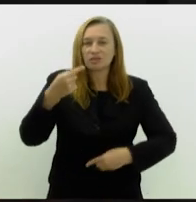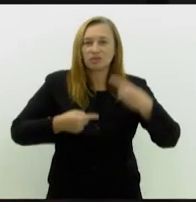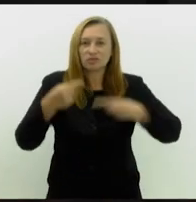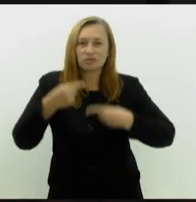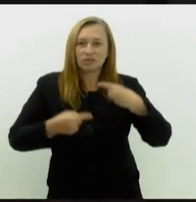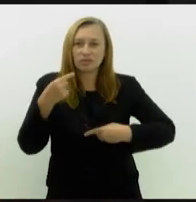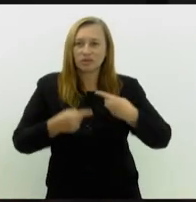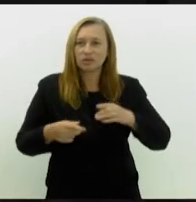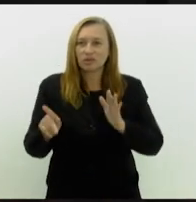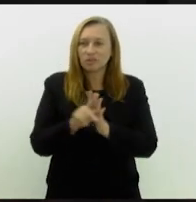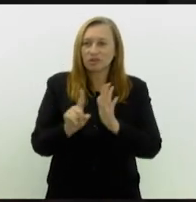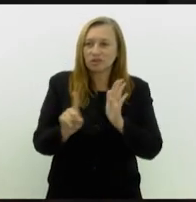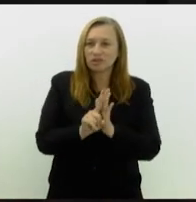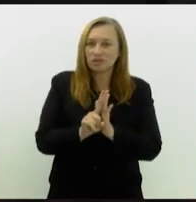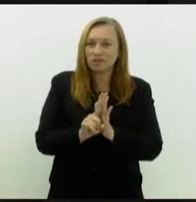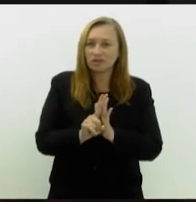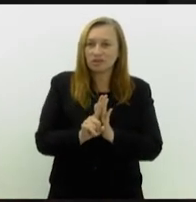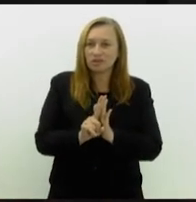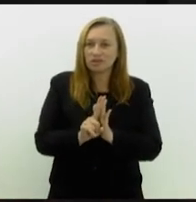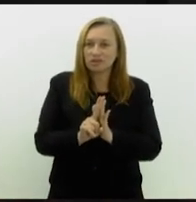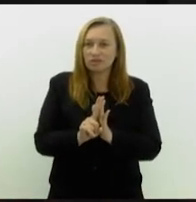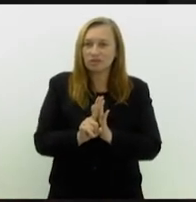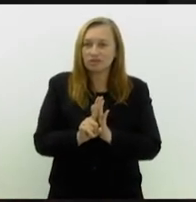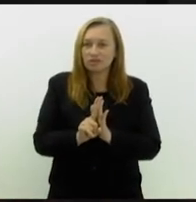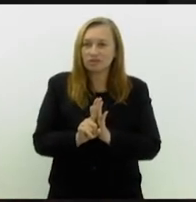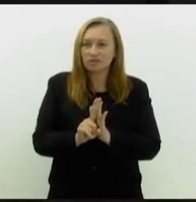discussão projeto de